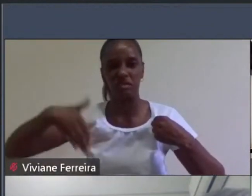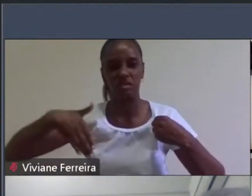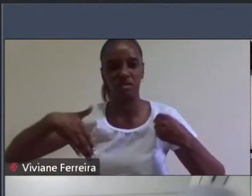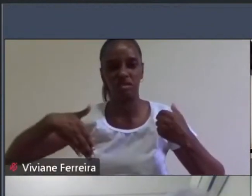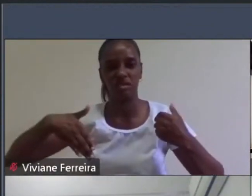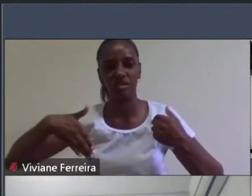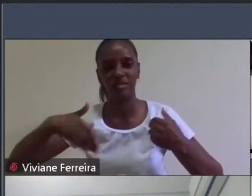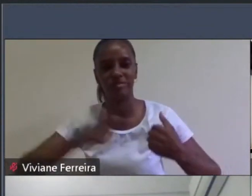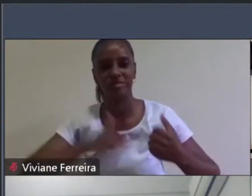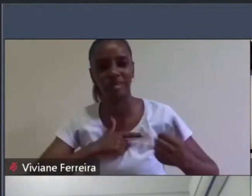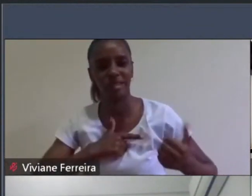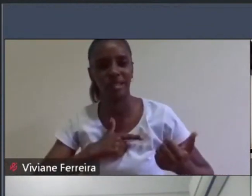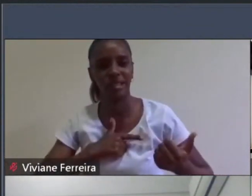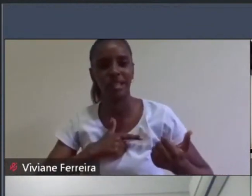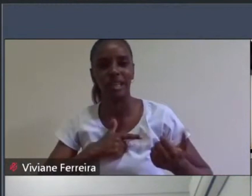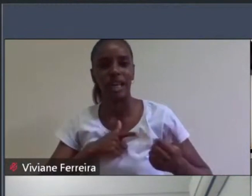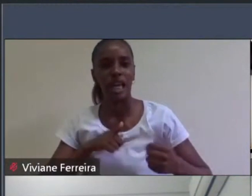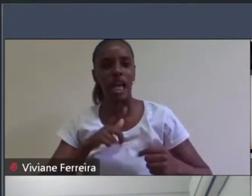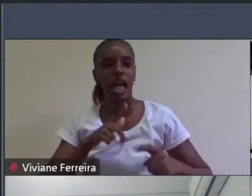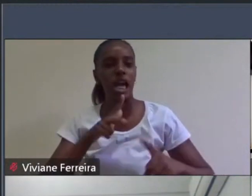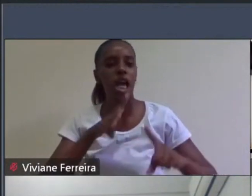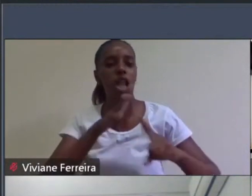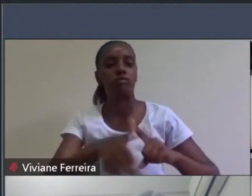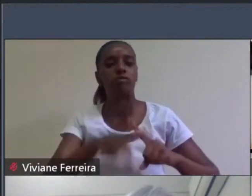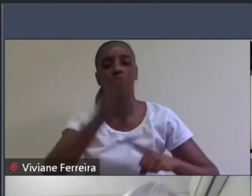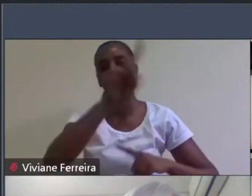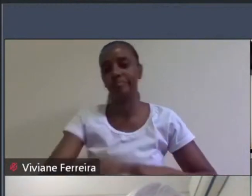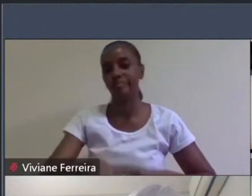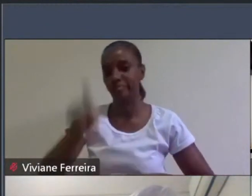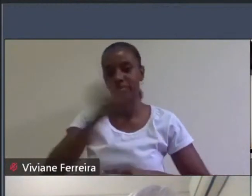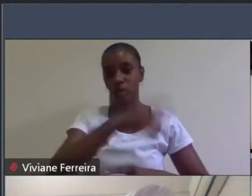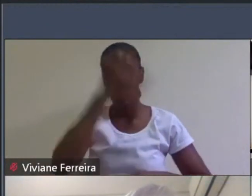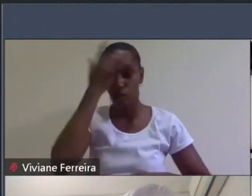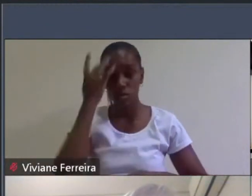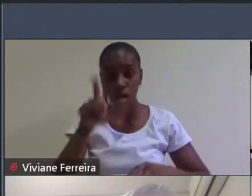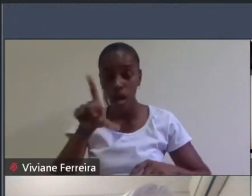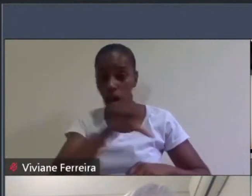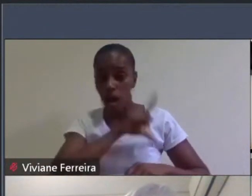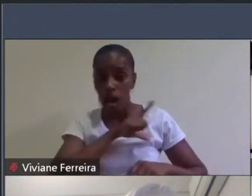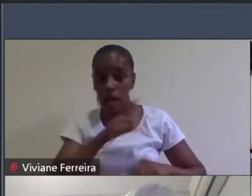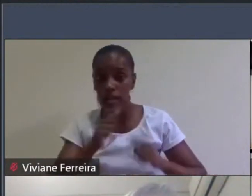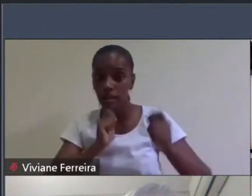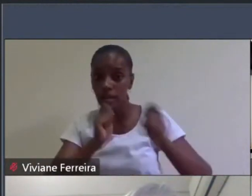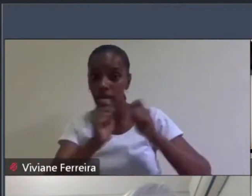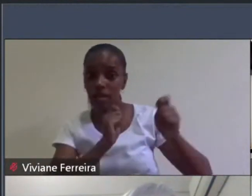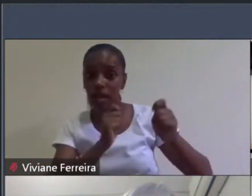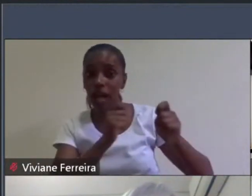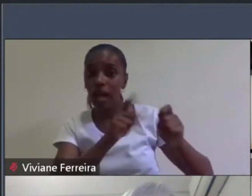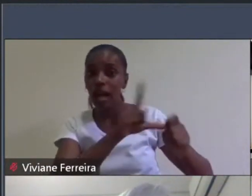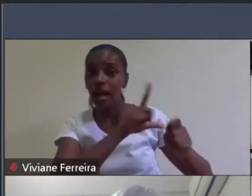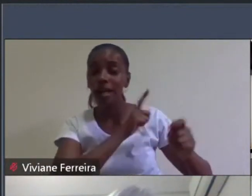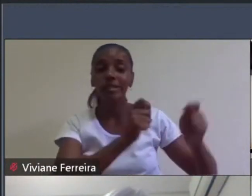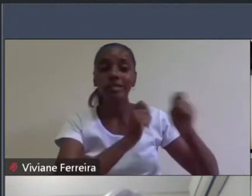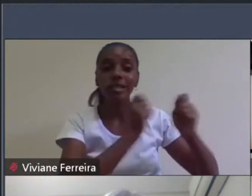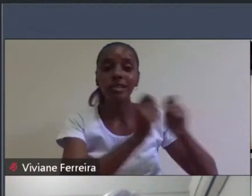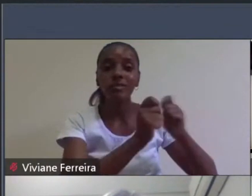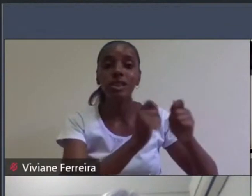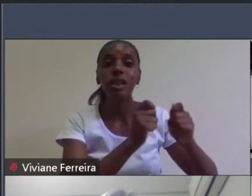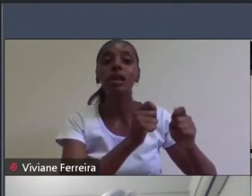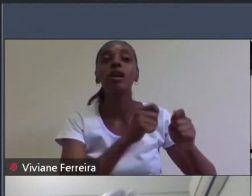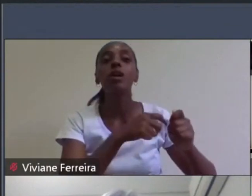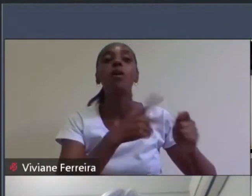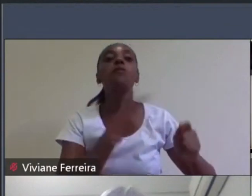já eliminou essa pessoa. Ela, antes de entrevistar, antes de perguntar, antes de ouvir a voz,